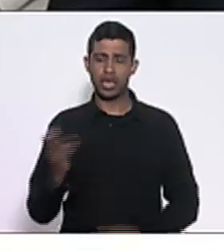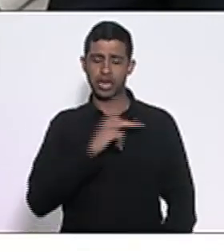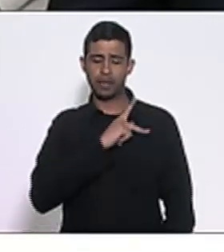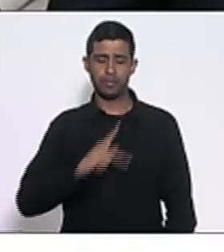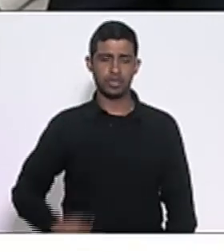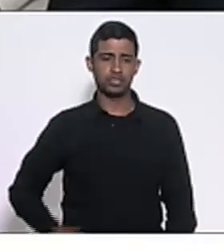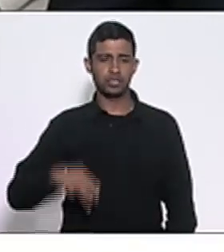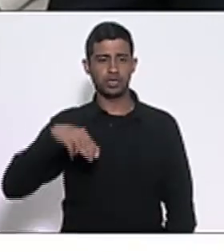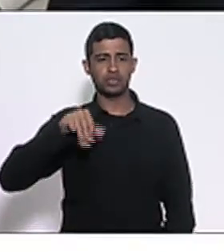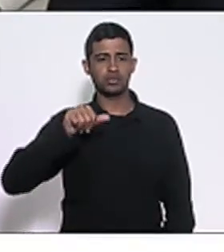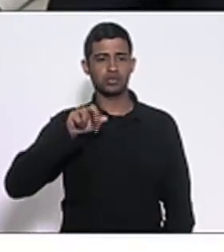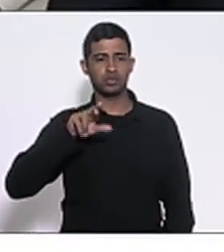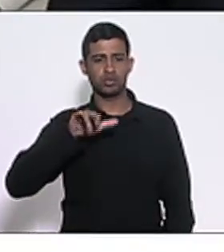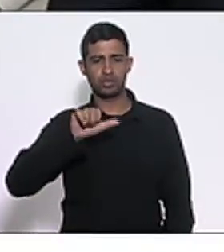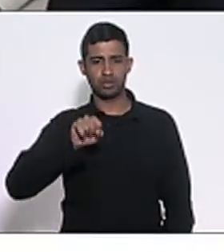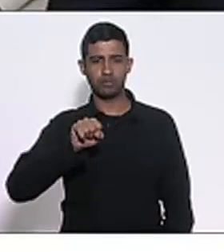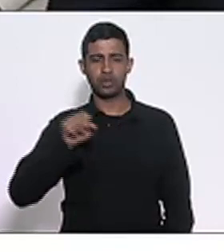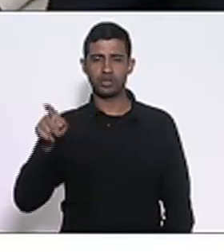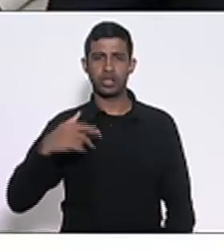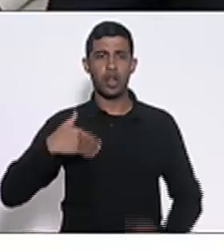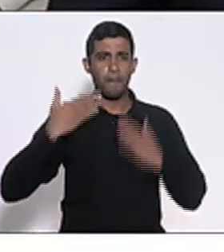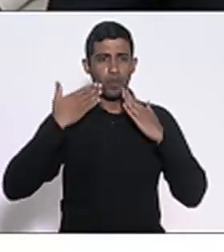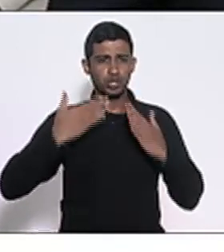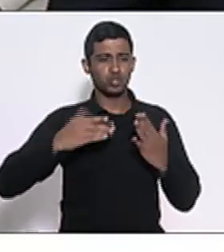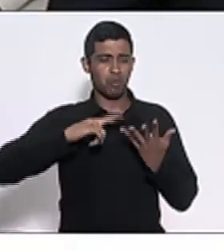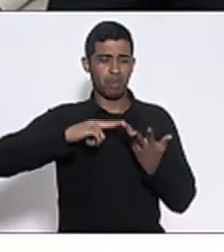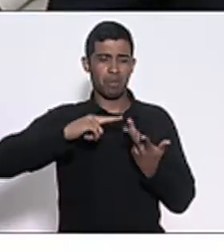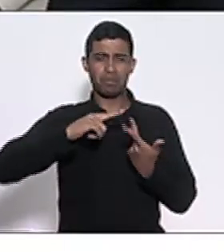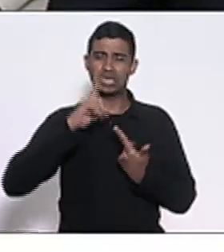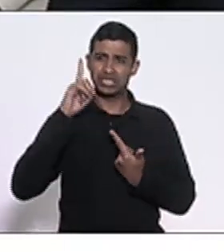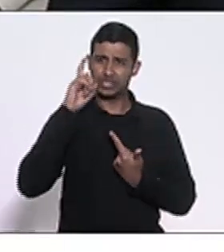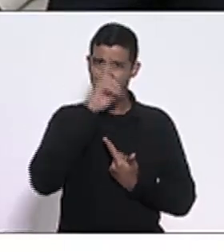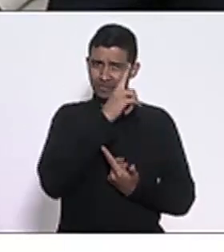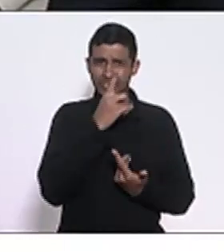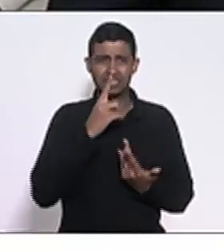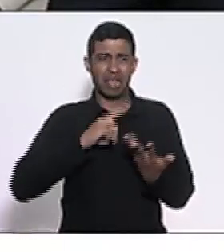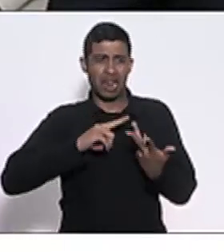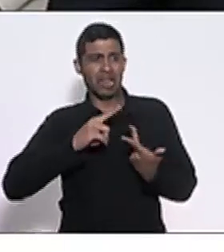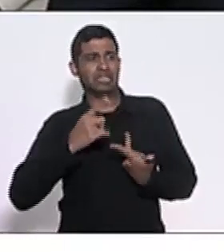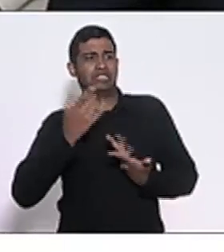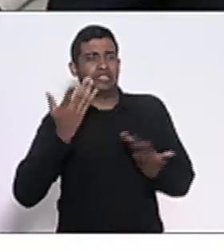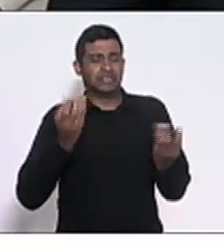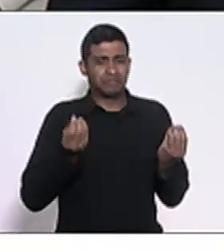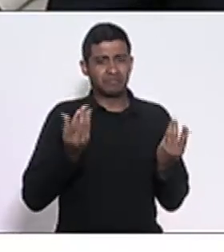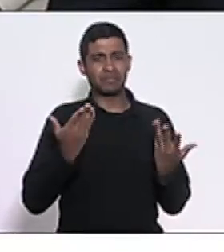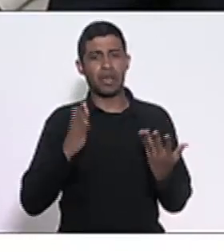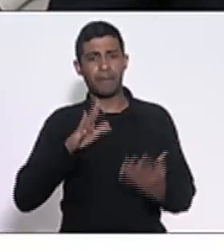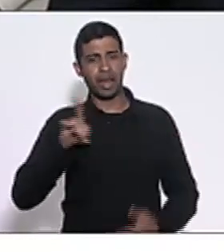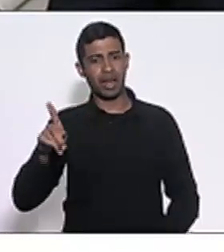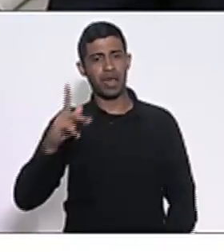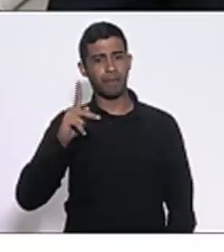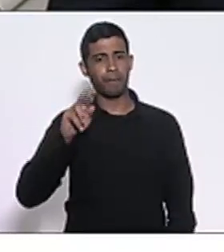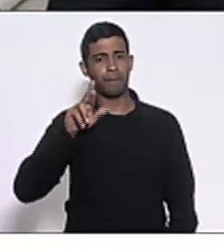de mostrar aqui, com as dificuldades todas que existem, o Prodege está conseguindo, em